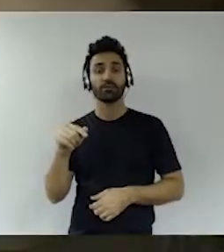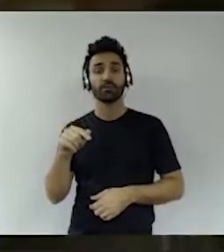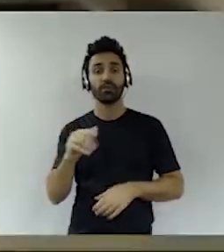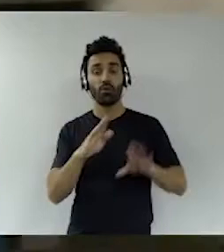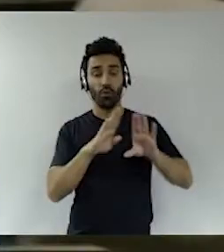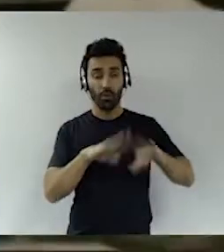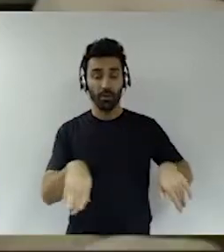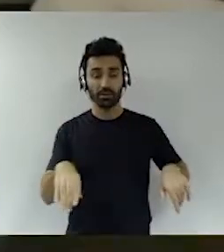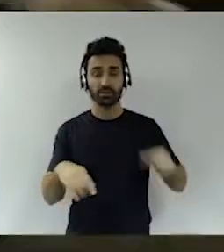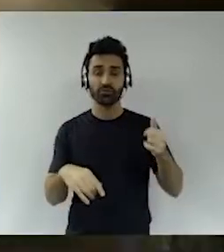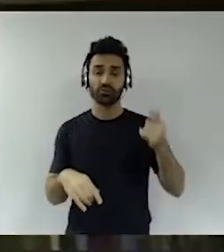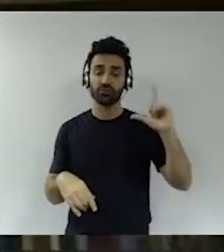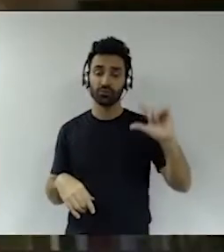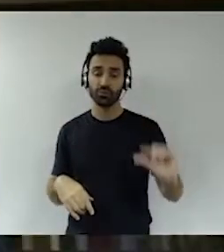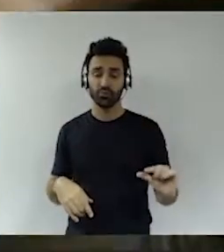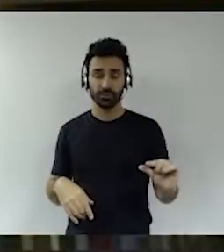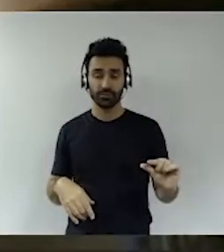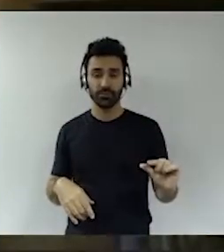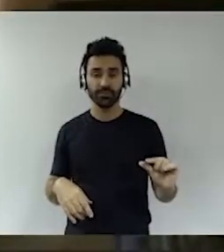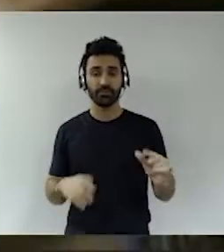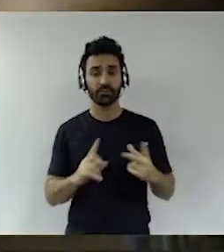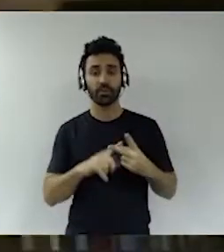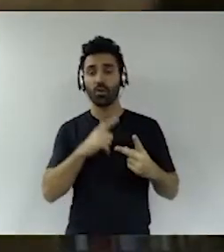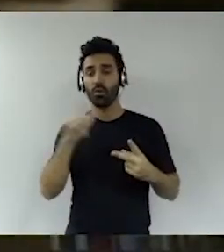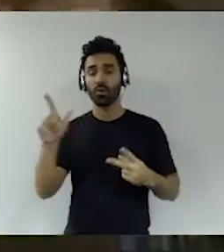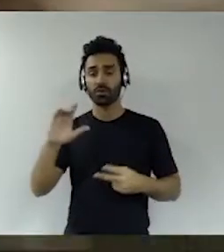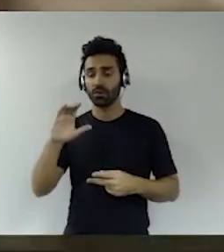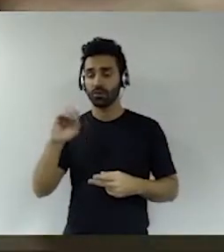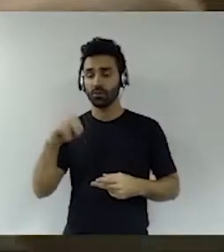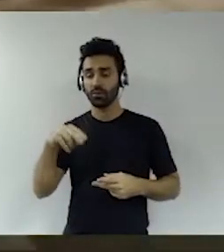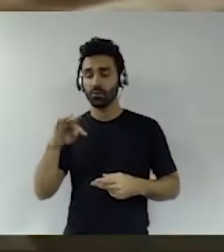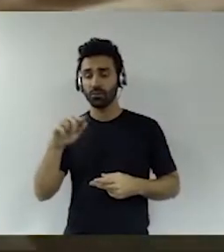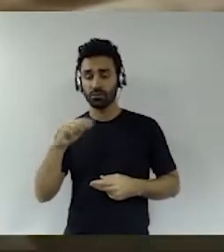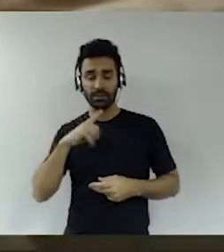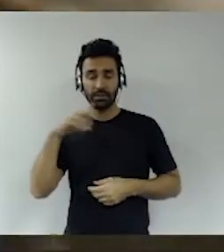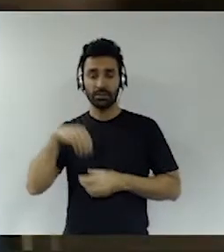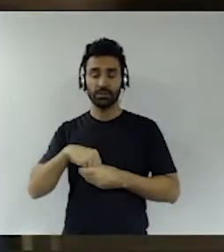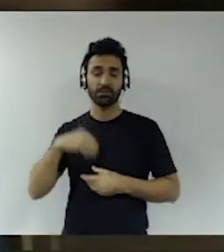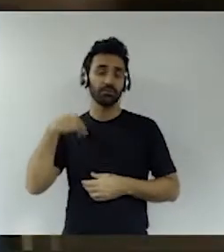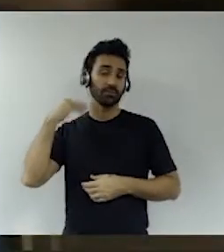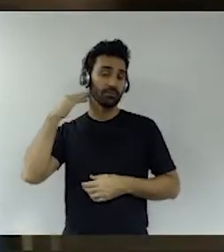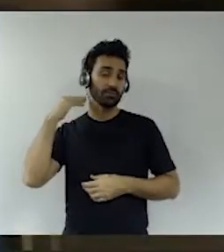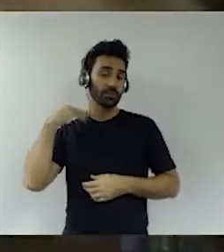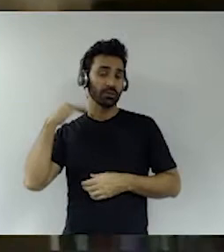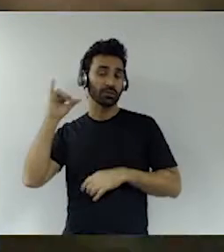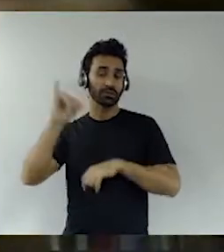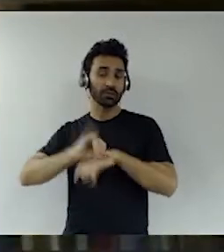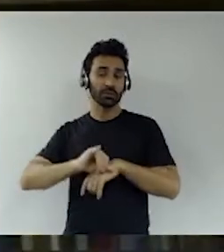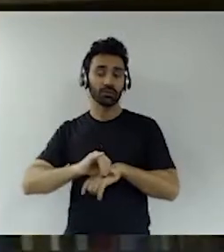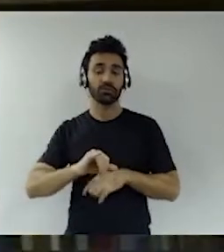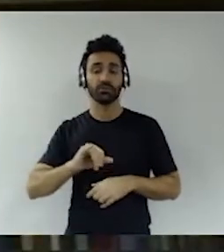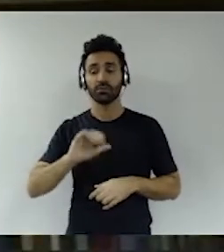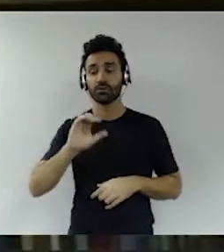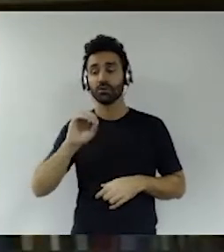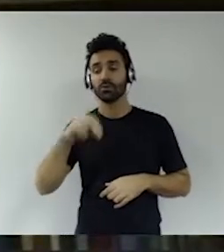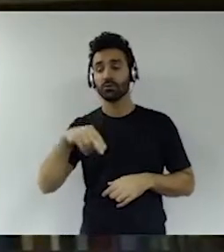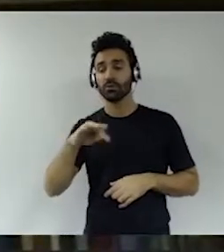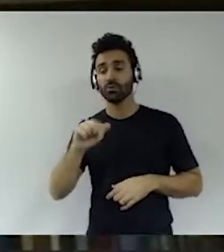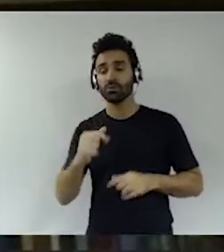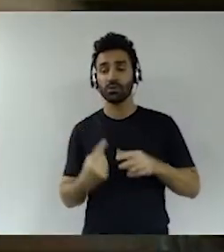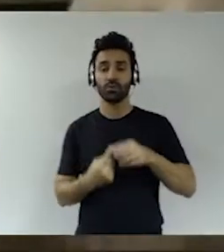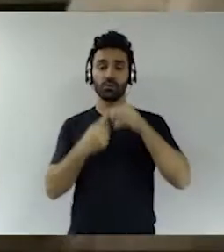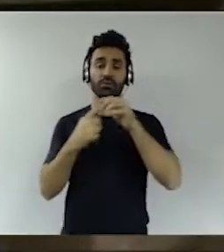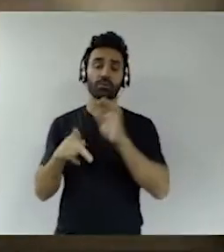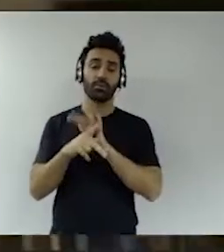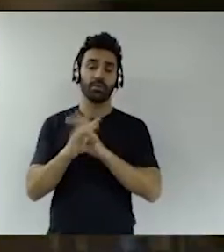lançamento diminutivo numa outra conta que existe no Banco Central, que é a chamada Conta Única do Tesouro Nacional.